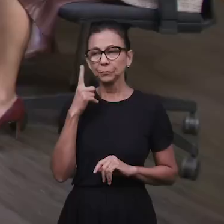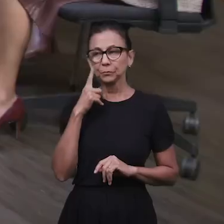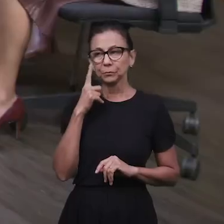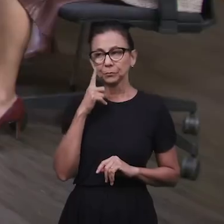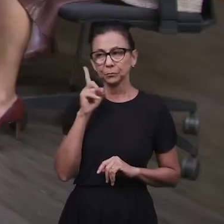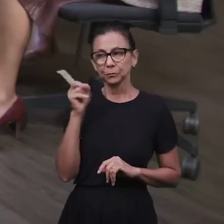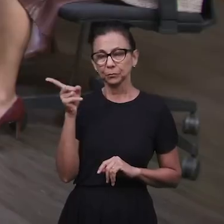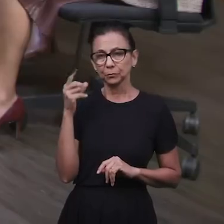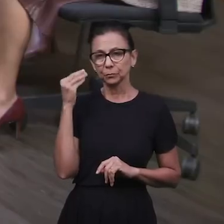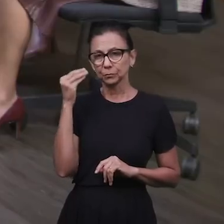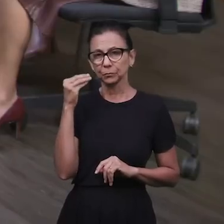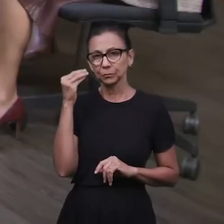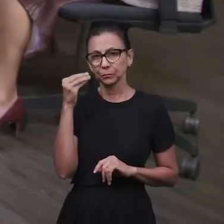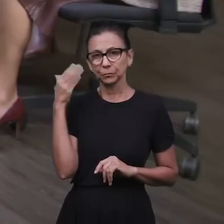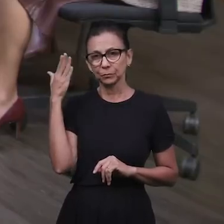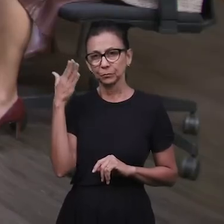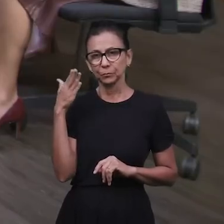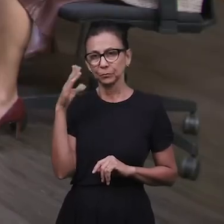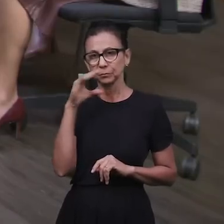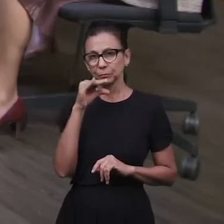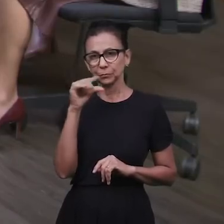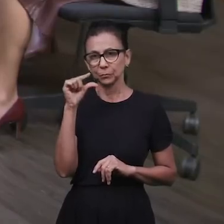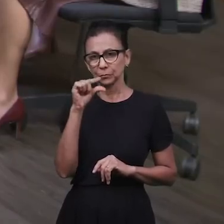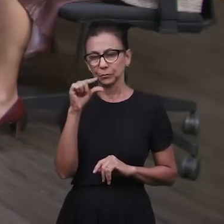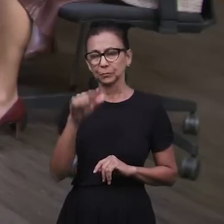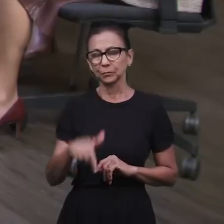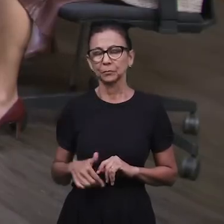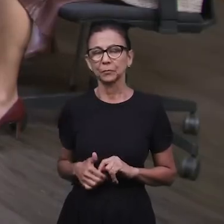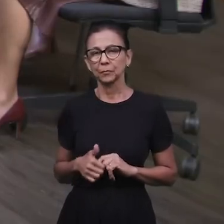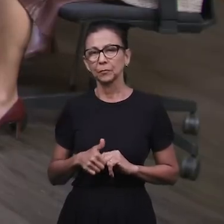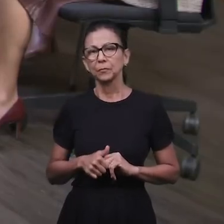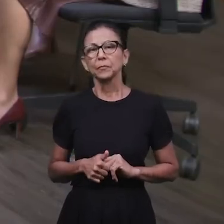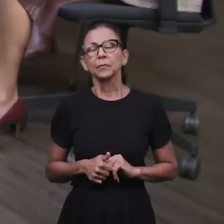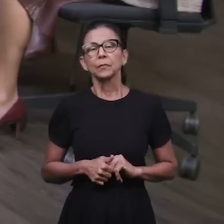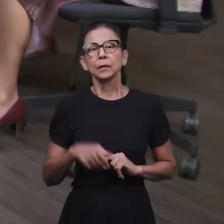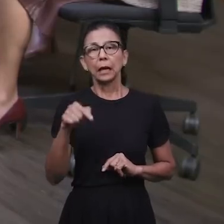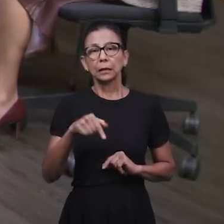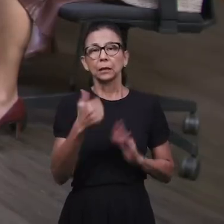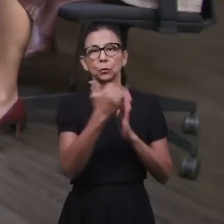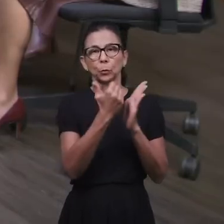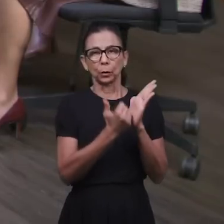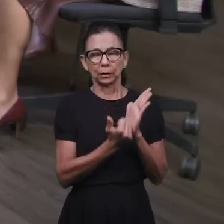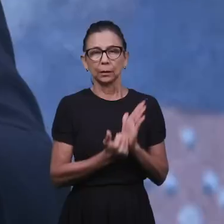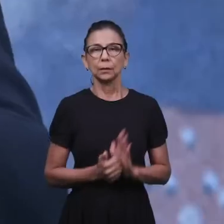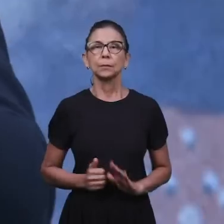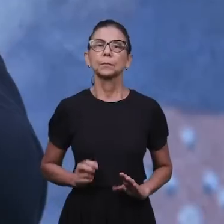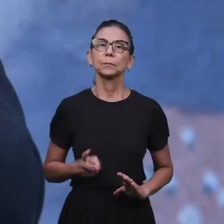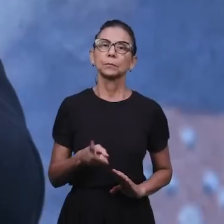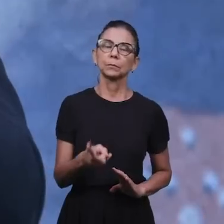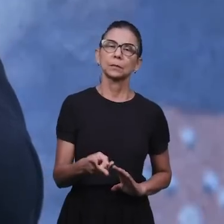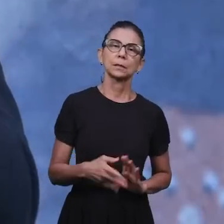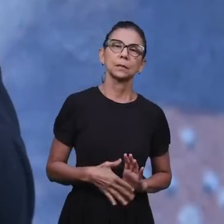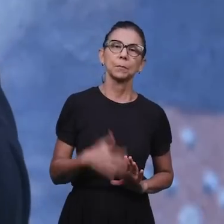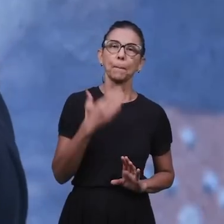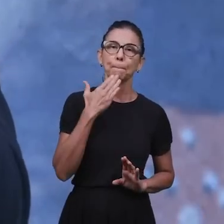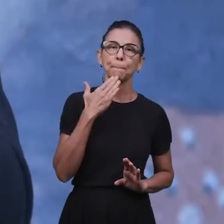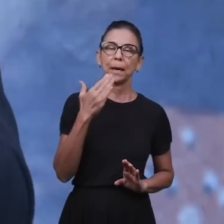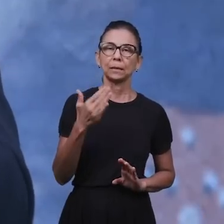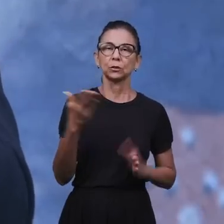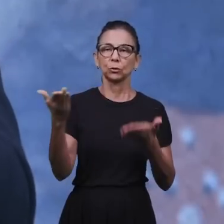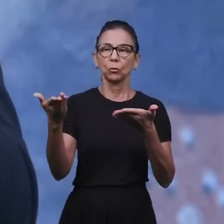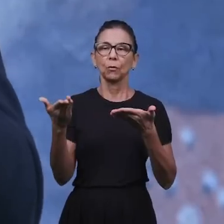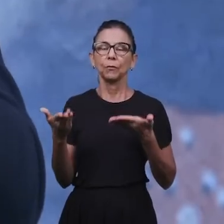falar. Toda edição desse programa, a gente sempre pede a um pastor que grave uma